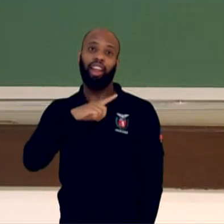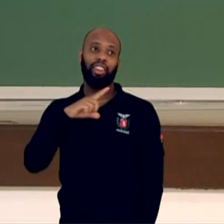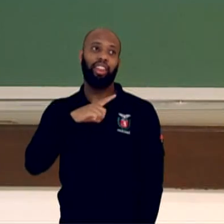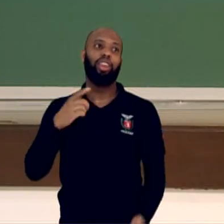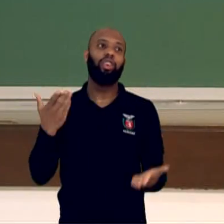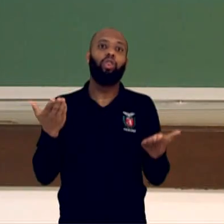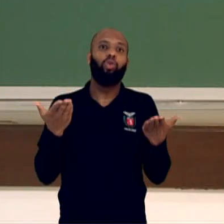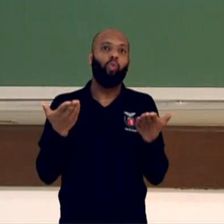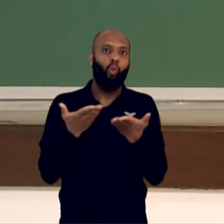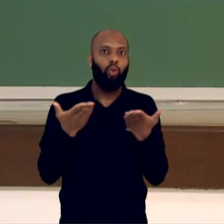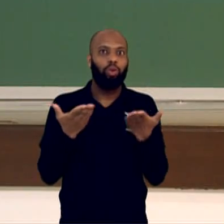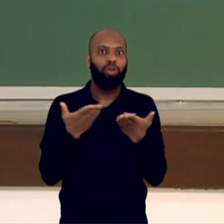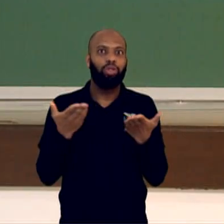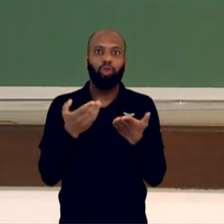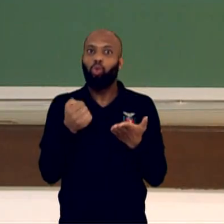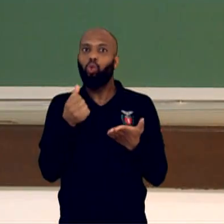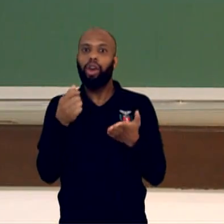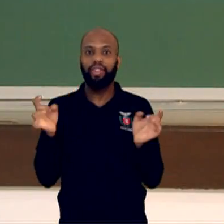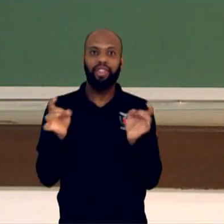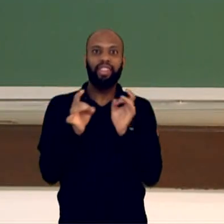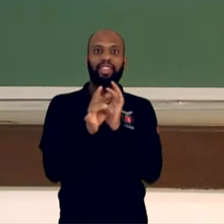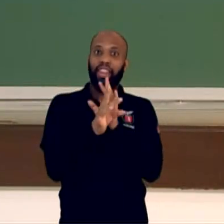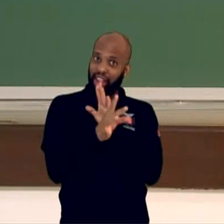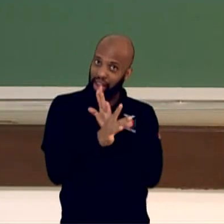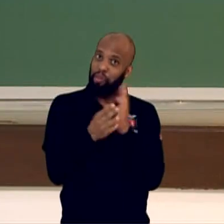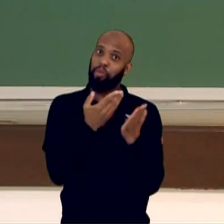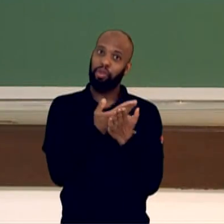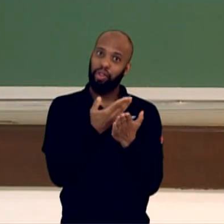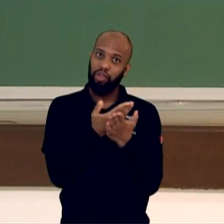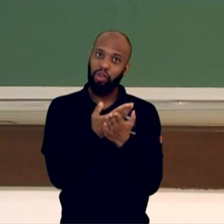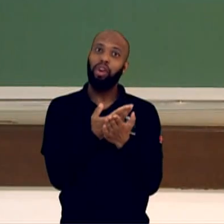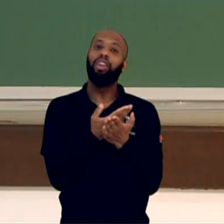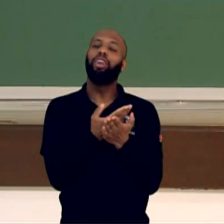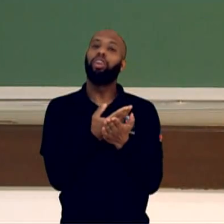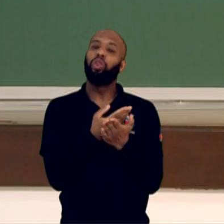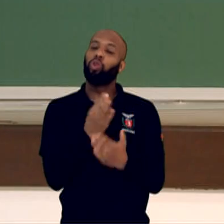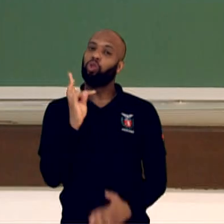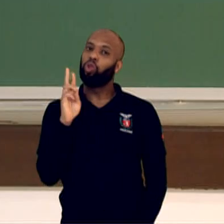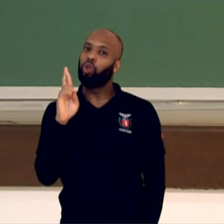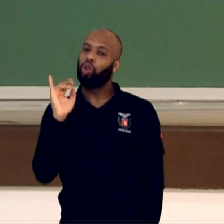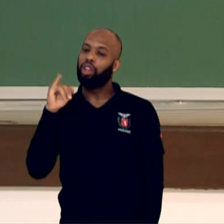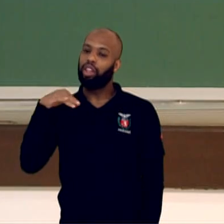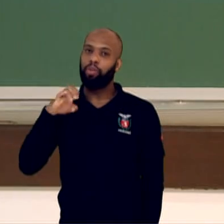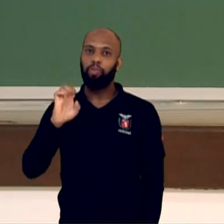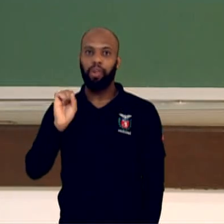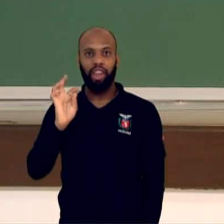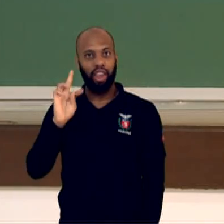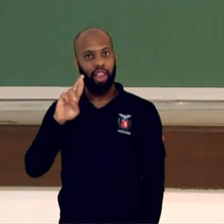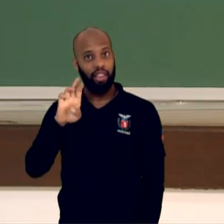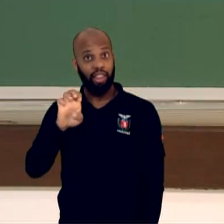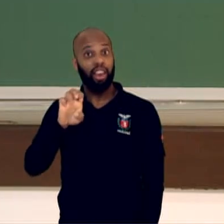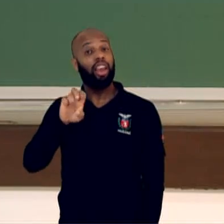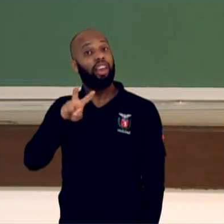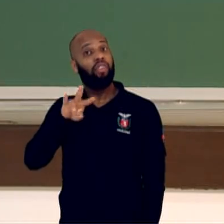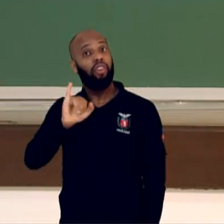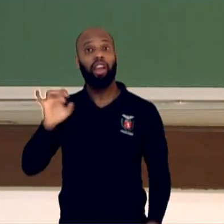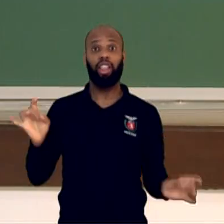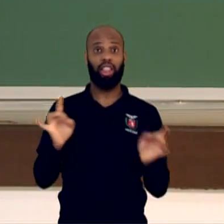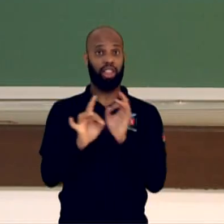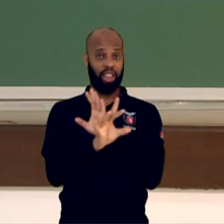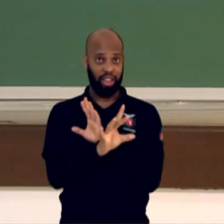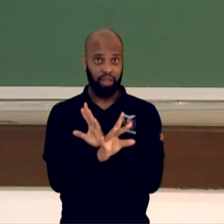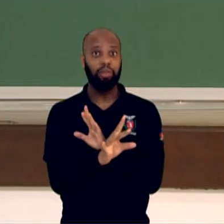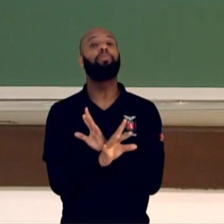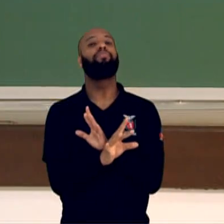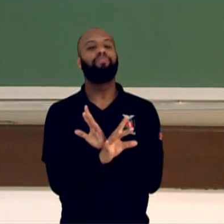das. A gente está quase encerrando o trimestre. A gente vai encerrar então hoje esse conteúdo de máquinas simples. Na próxima aula a gente vai